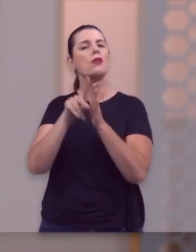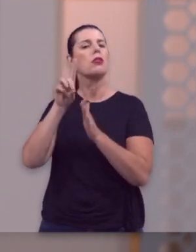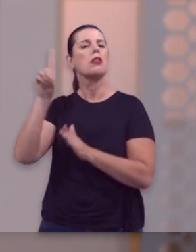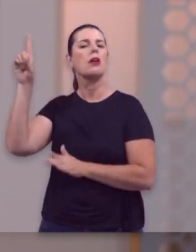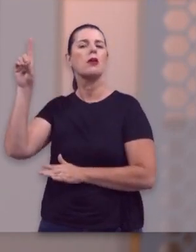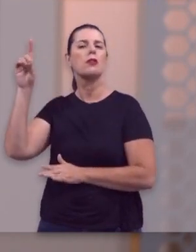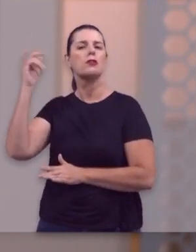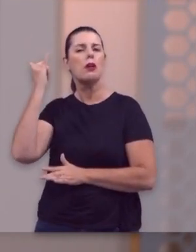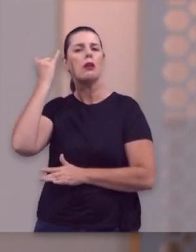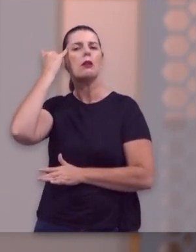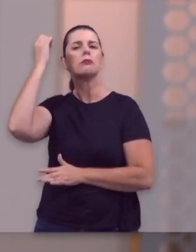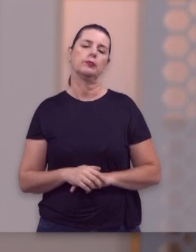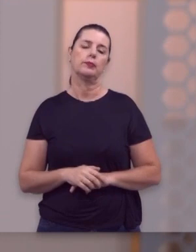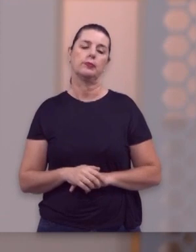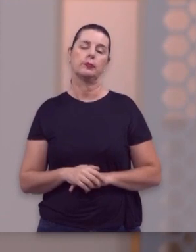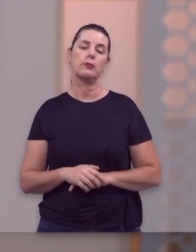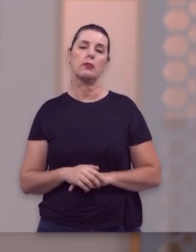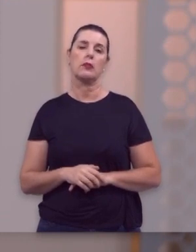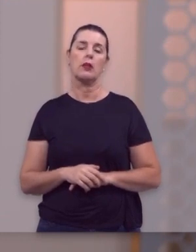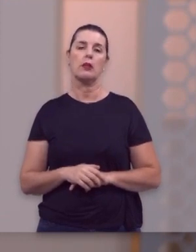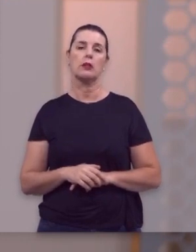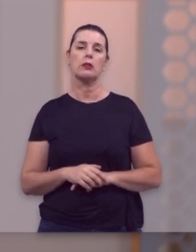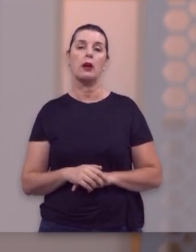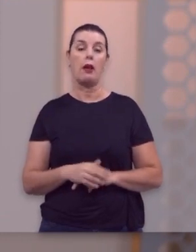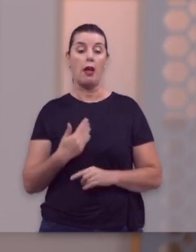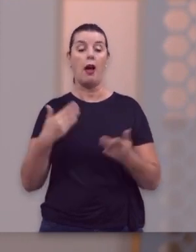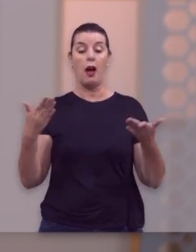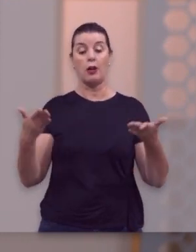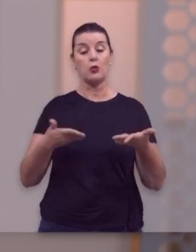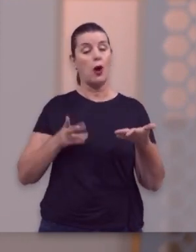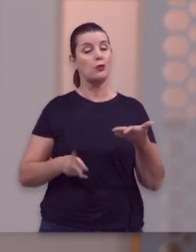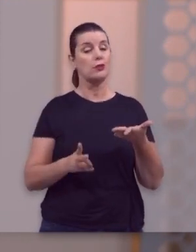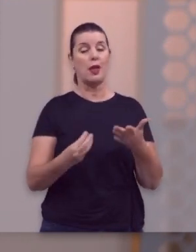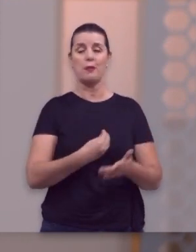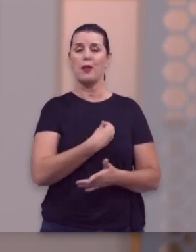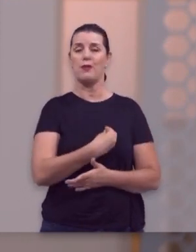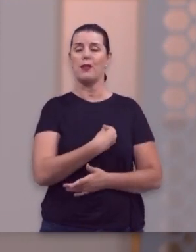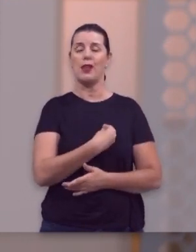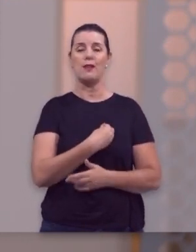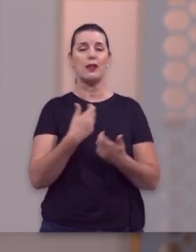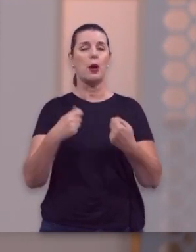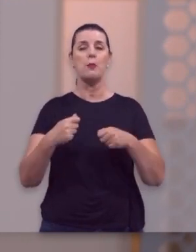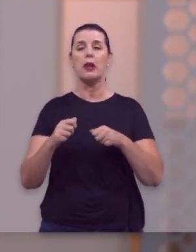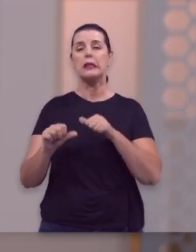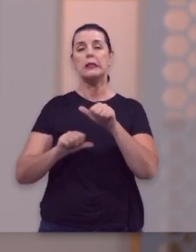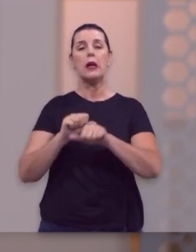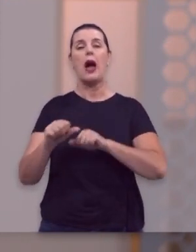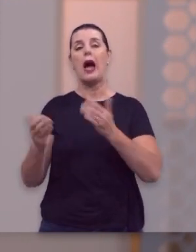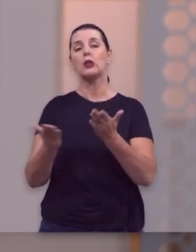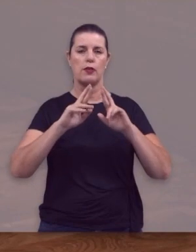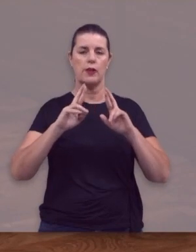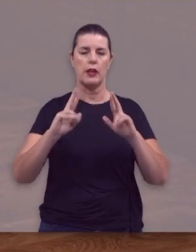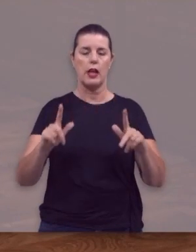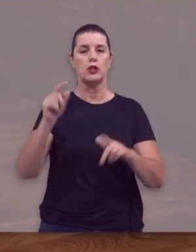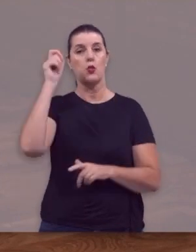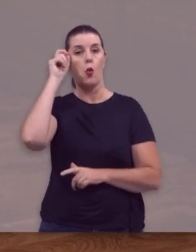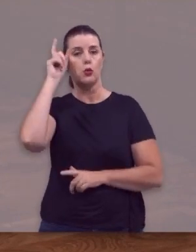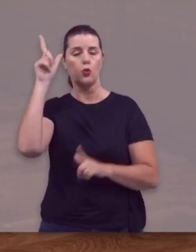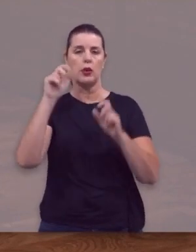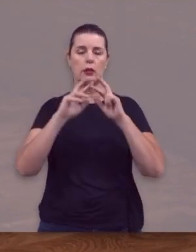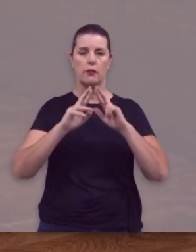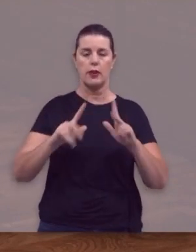XVI. Foi um divisor de águas na história da humanidade. A reforma não foi uma